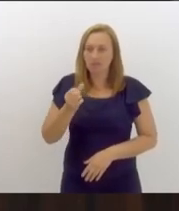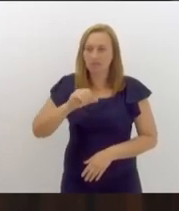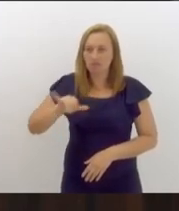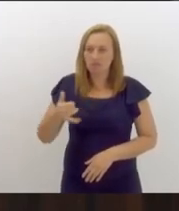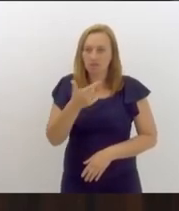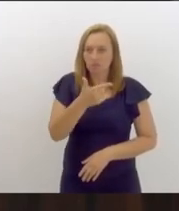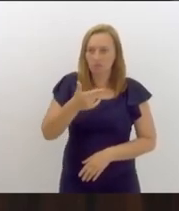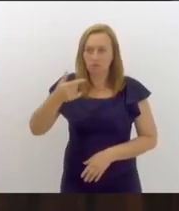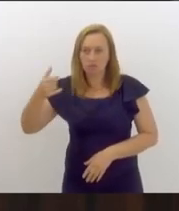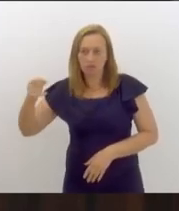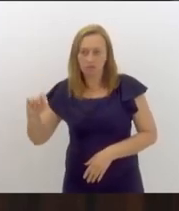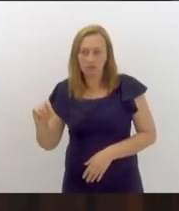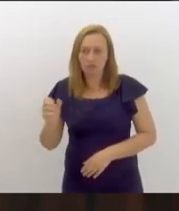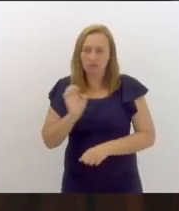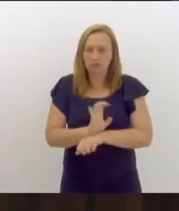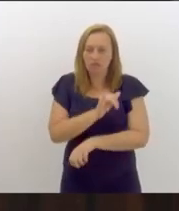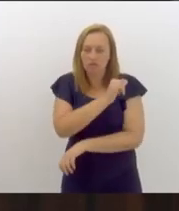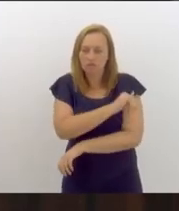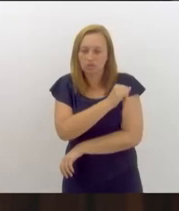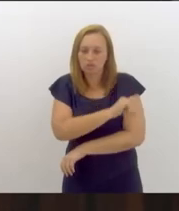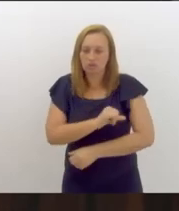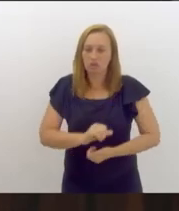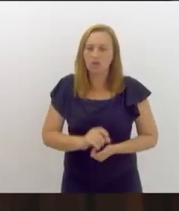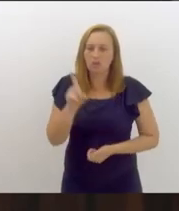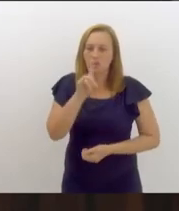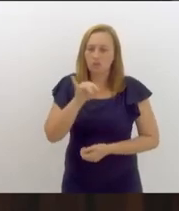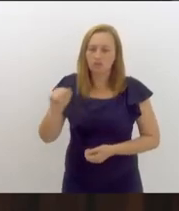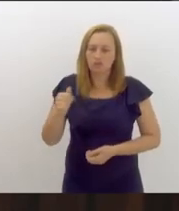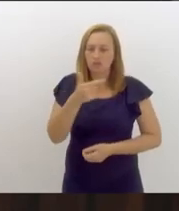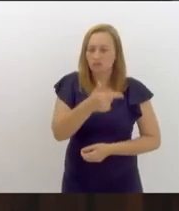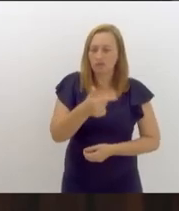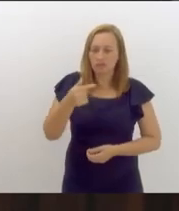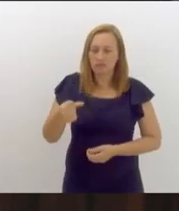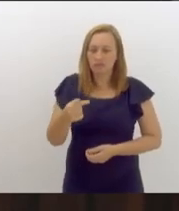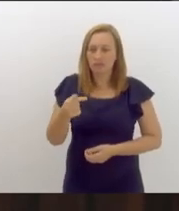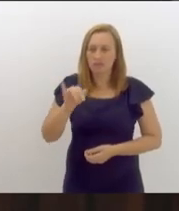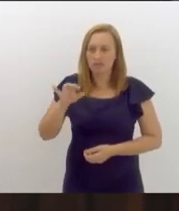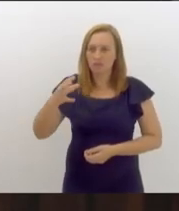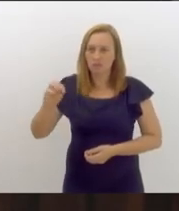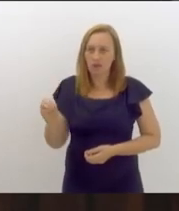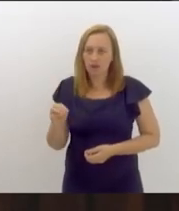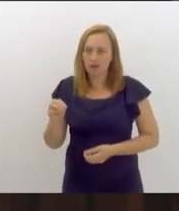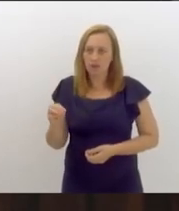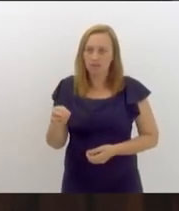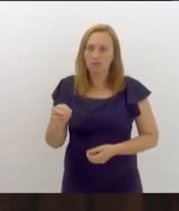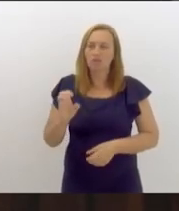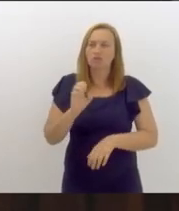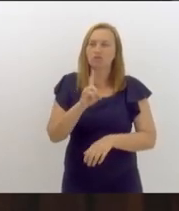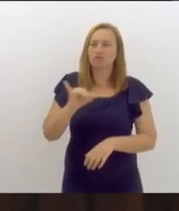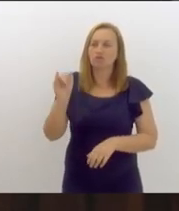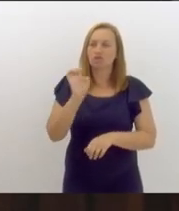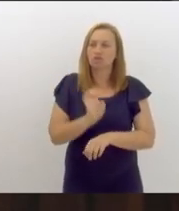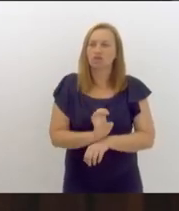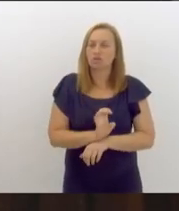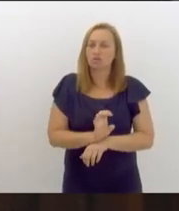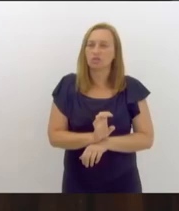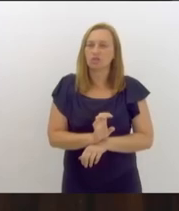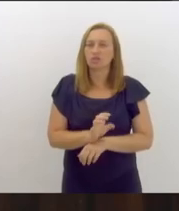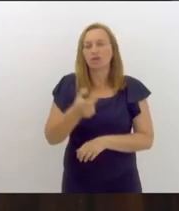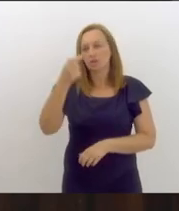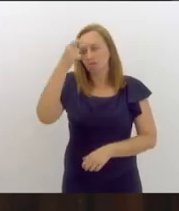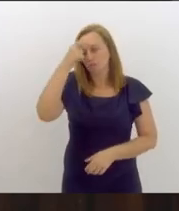instituindo no âmbito do Estado do Rio de Janeiro o dia 27 de maio como o dia Estadual de